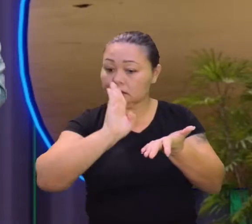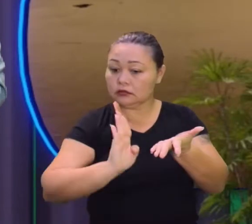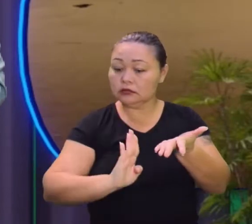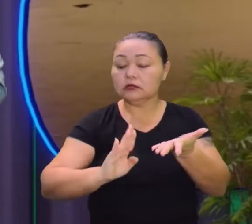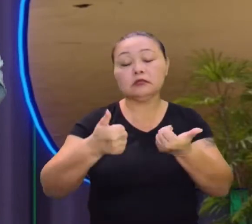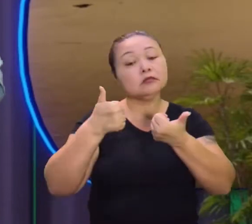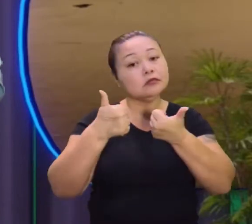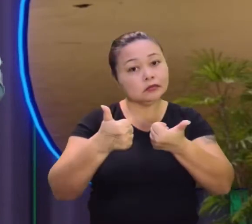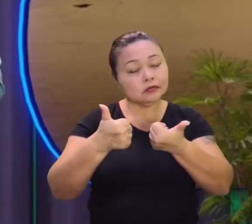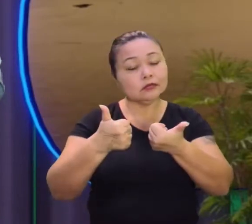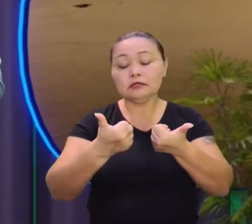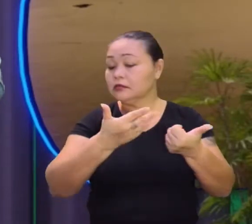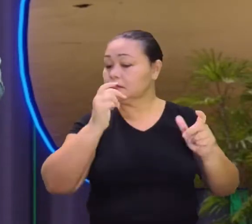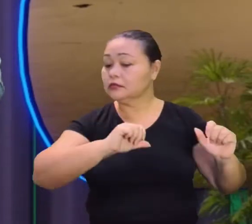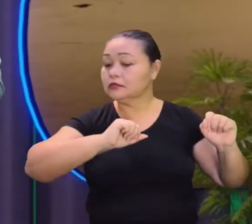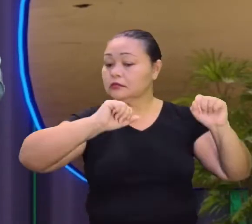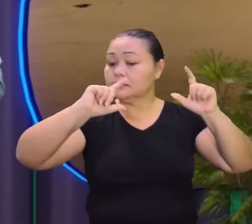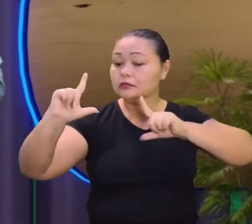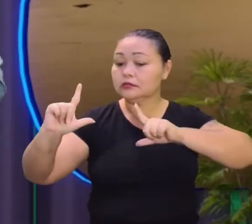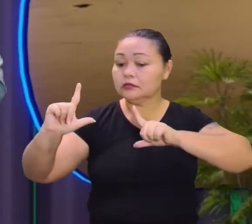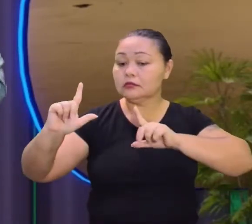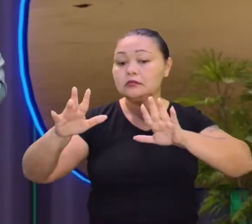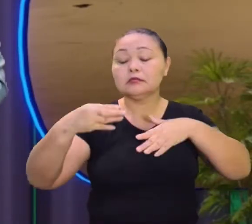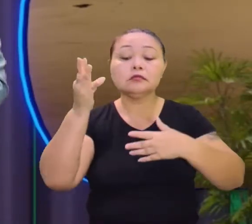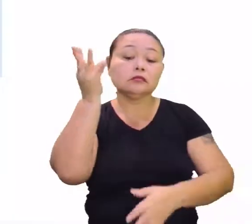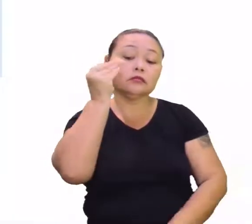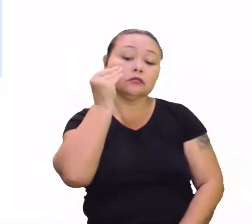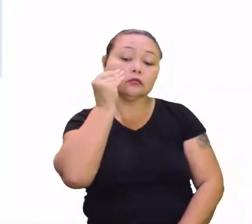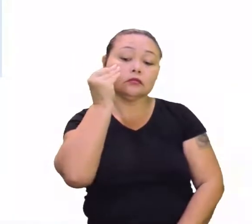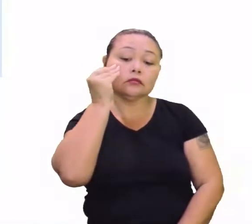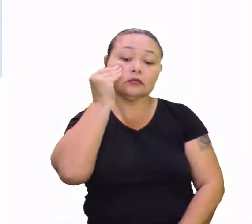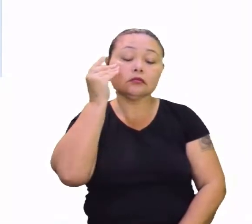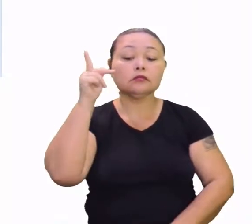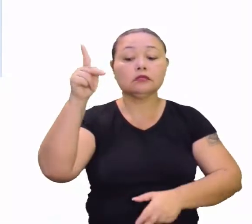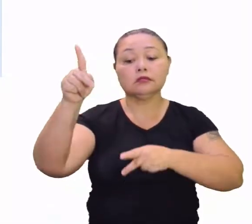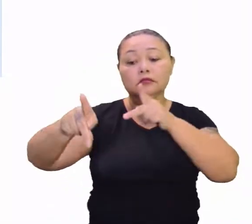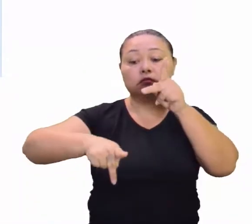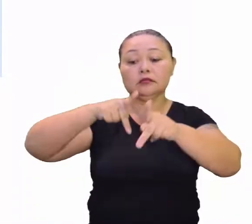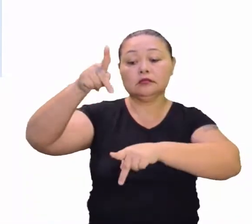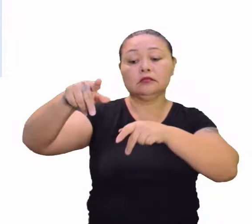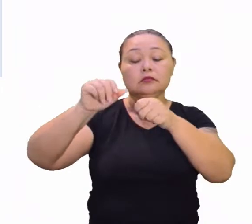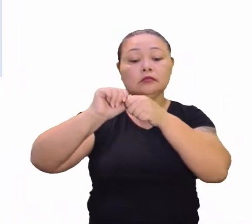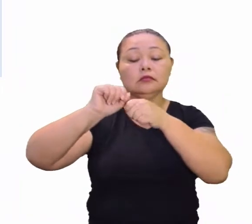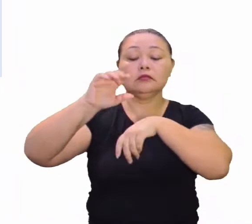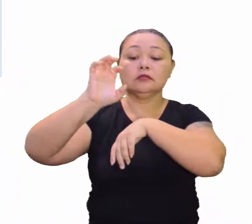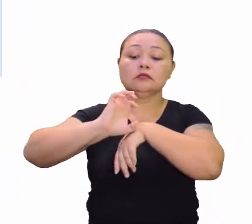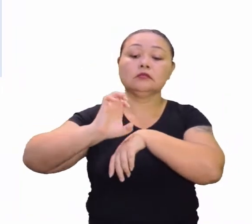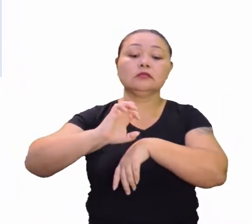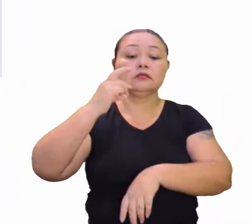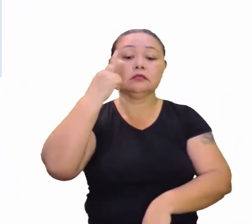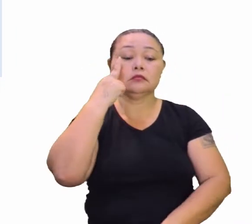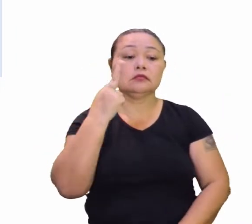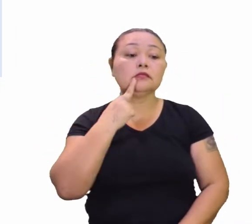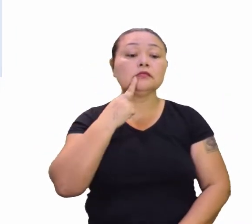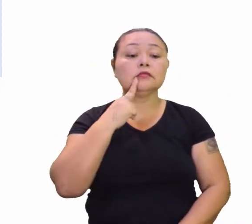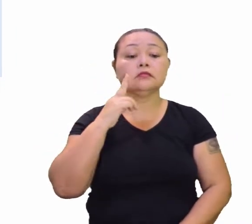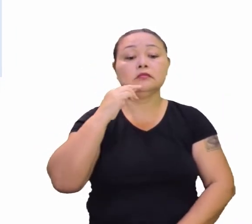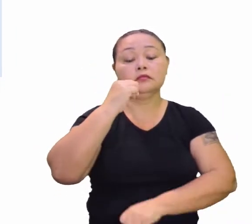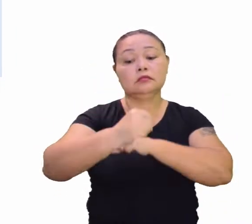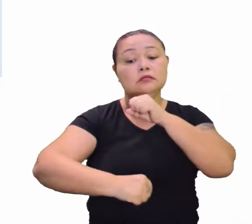mesmo, galera. Beleza? Então, vamos lá, de olho na tela, para a gente verificar a população do estado de Rondônia